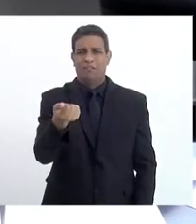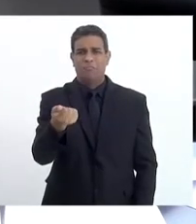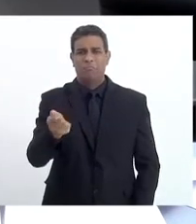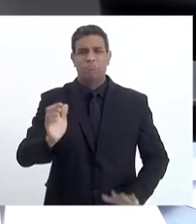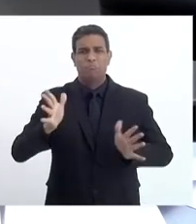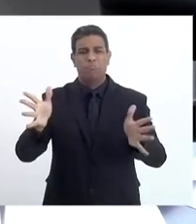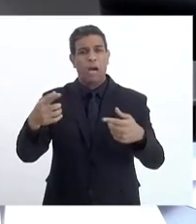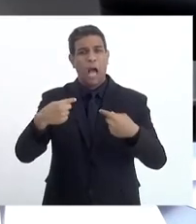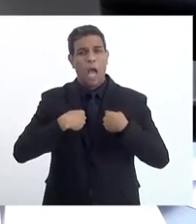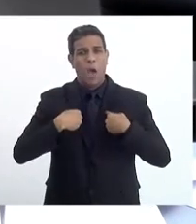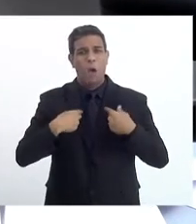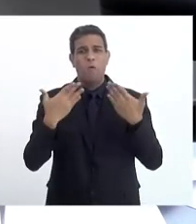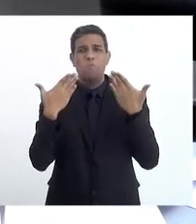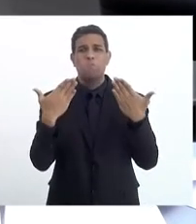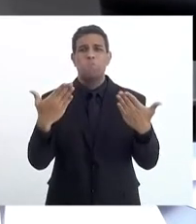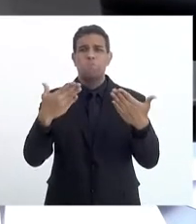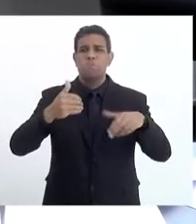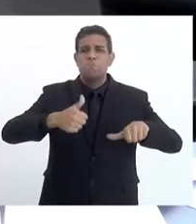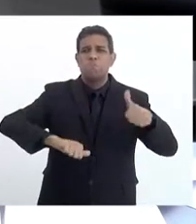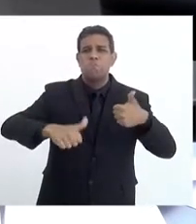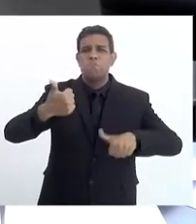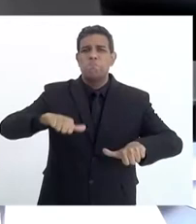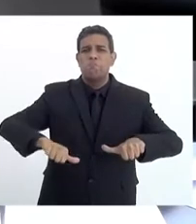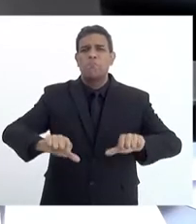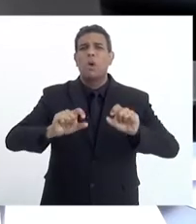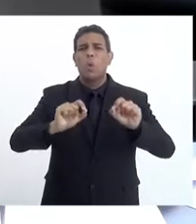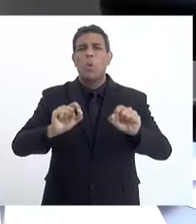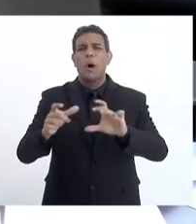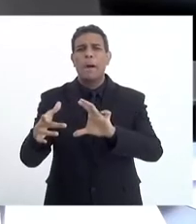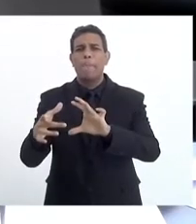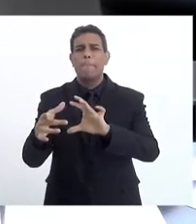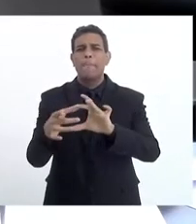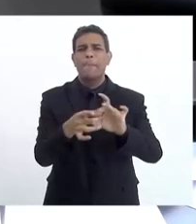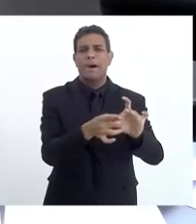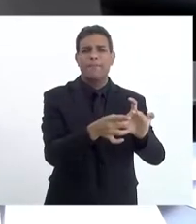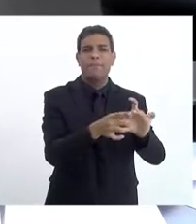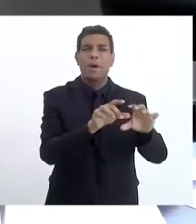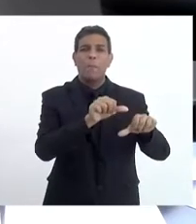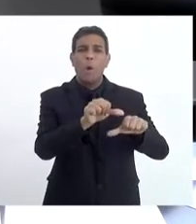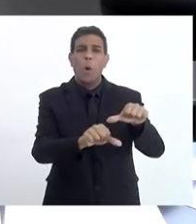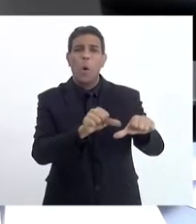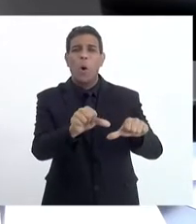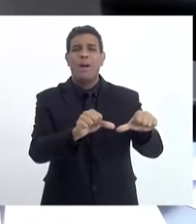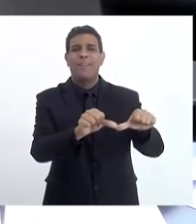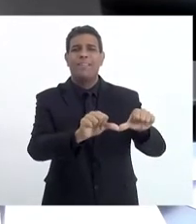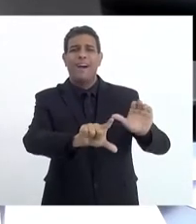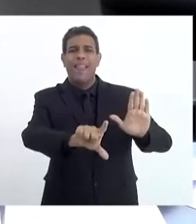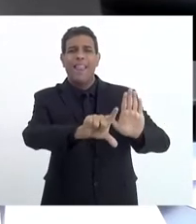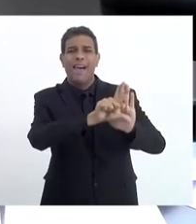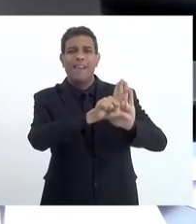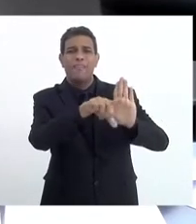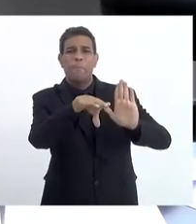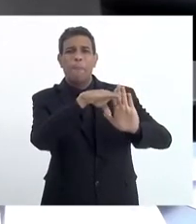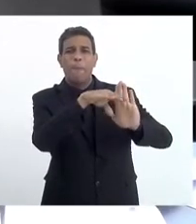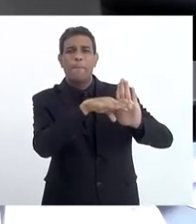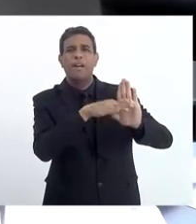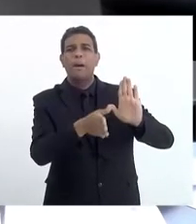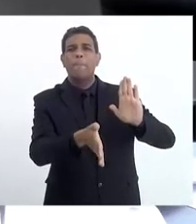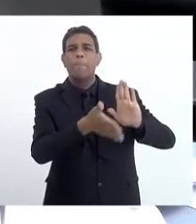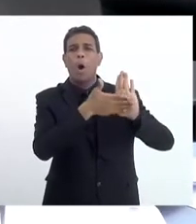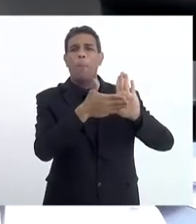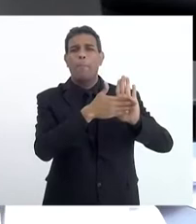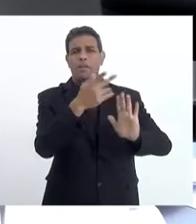Eu só queria fazer um cotejo nas modificações que estão sendo